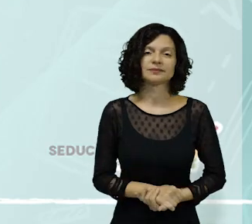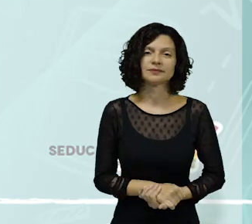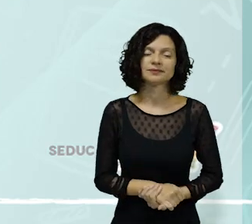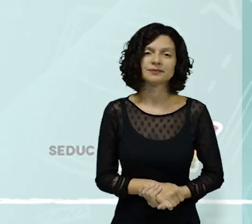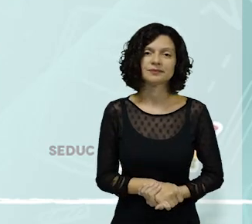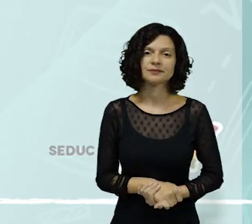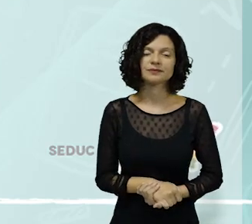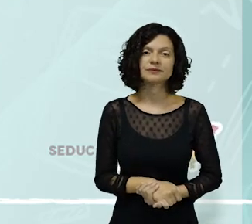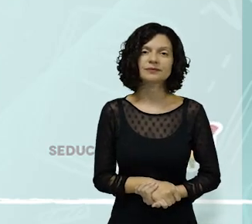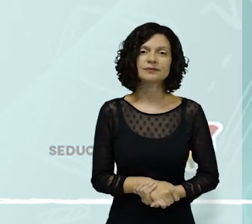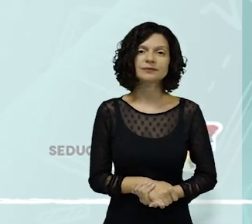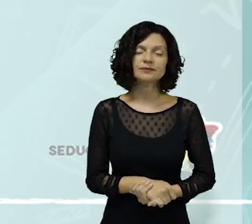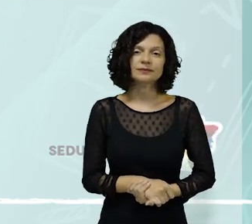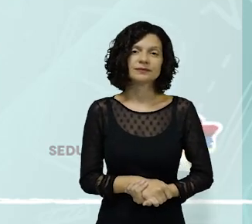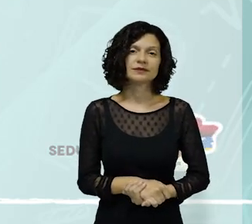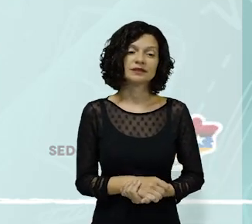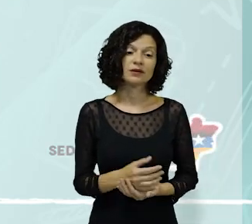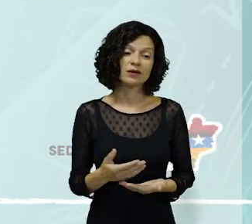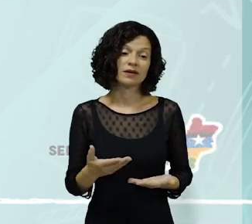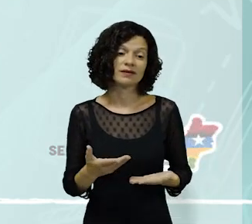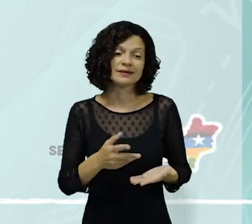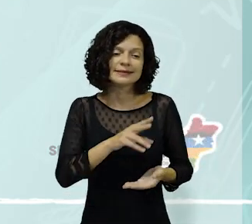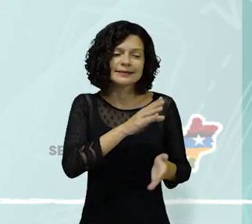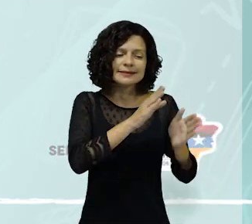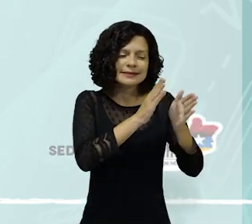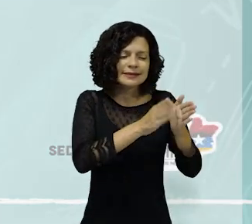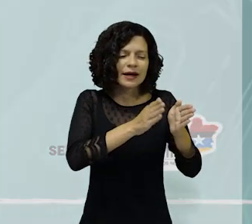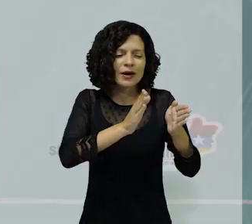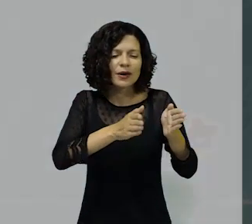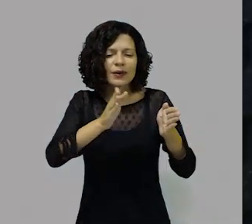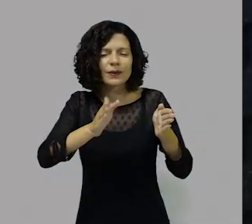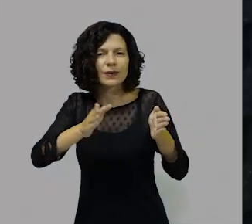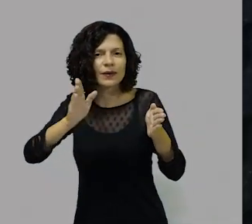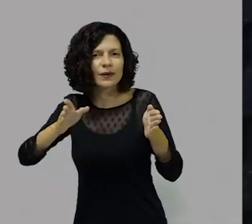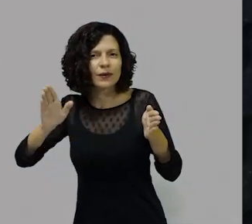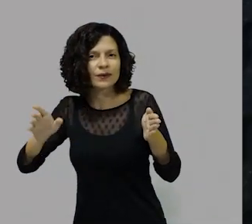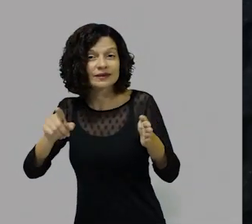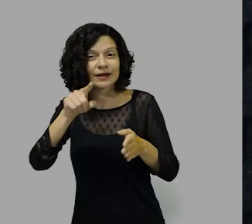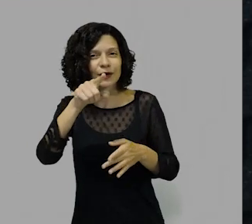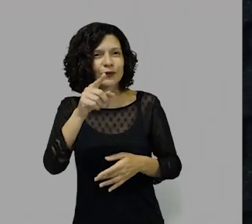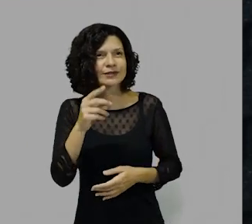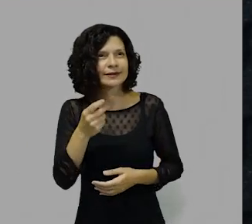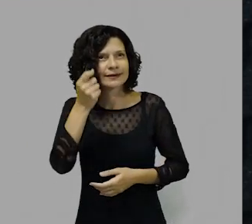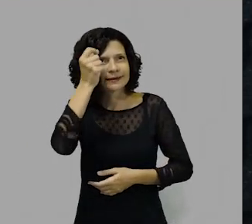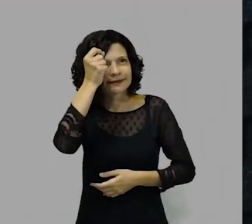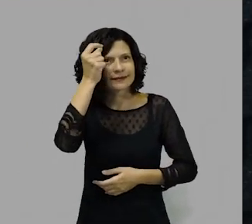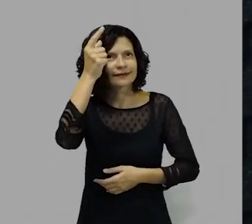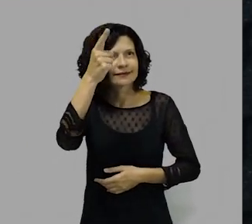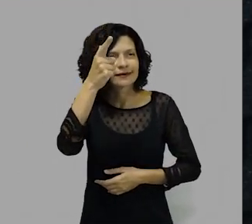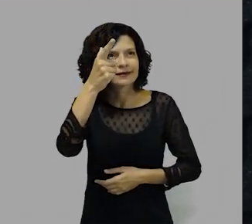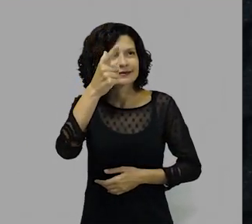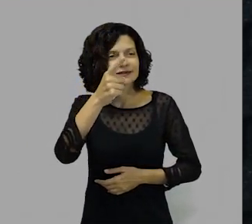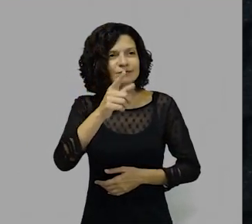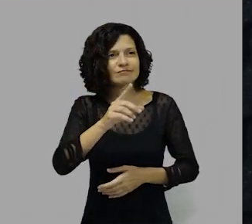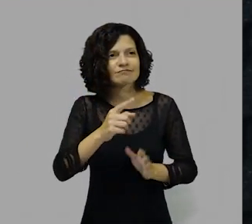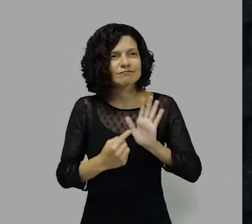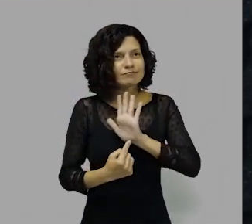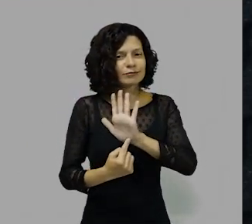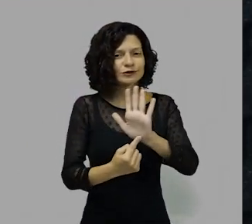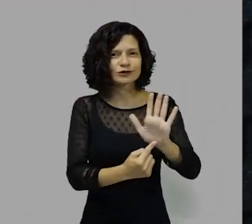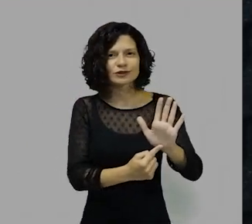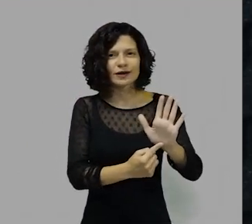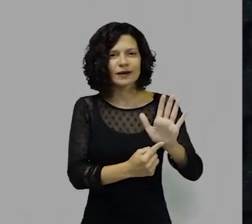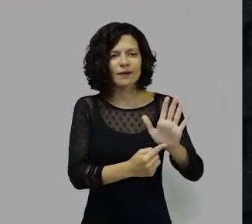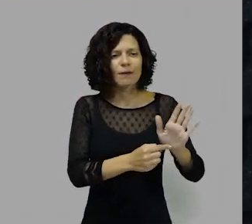quer concatenar a ideia fazendo uma descrição a partir de uma ordem. Então, você diz first,